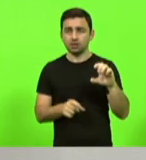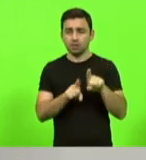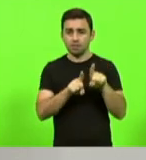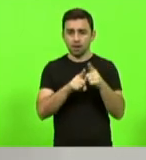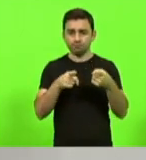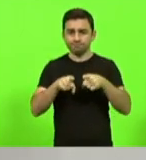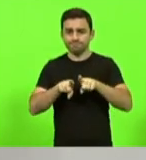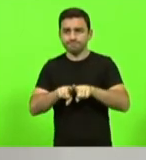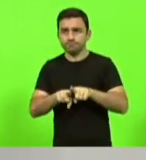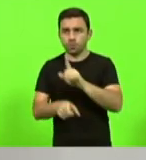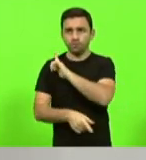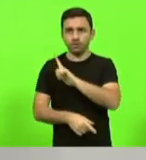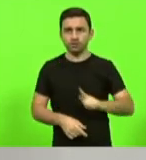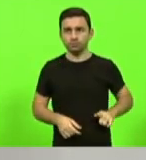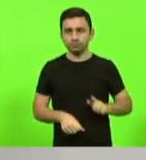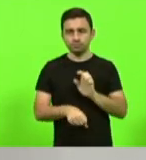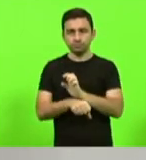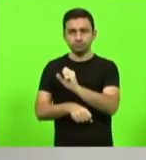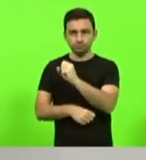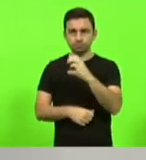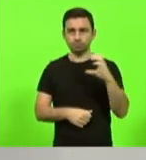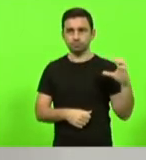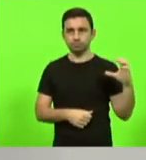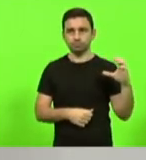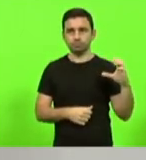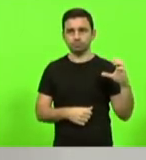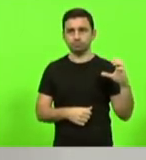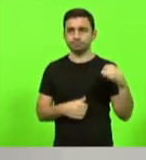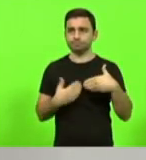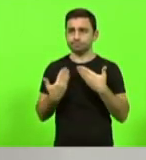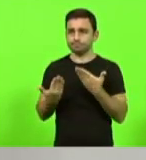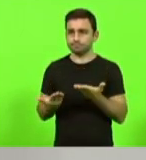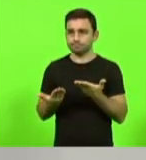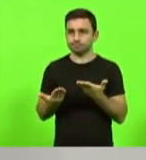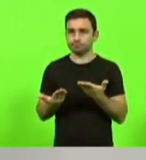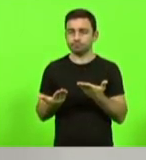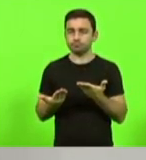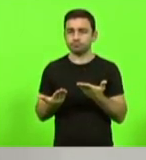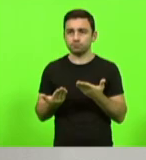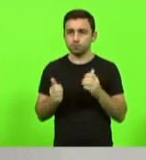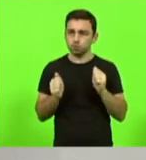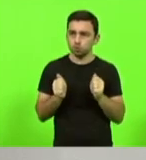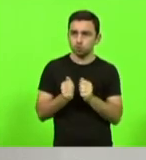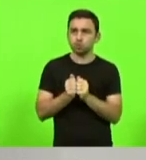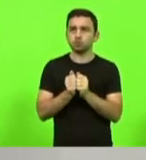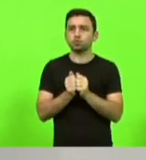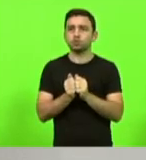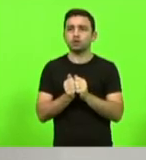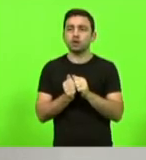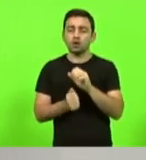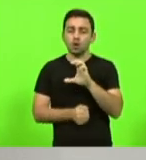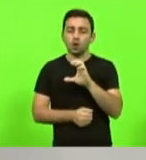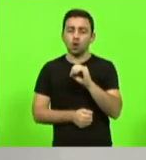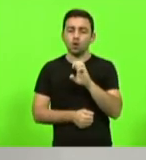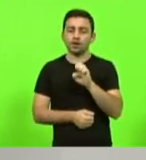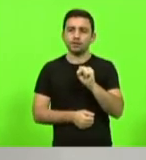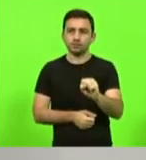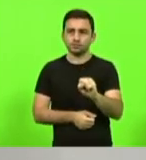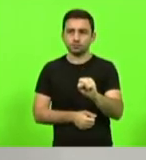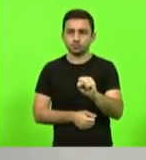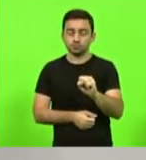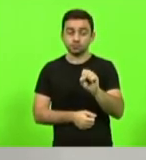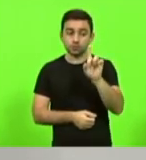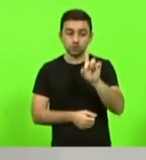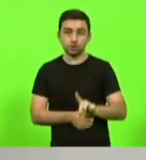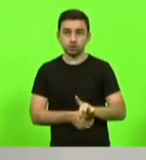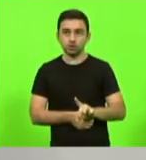Estado de Santa Catarina, ocupando uma cadeira cativa no COES, onde, através de nosso diretor executivo, o